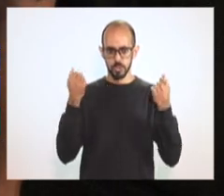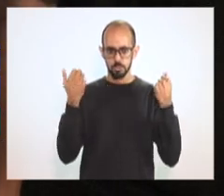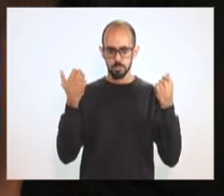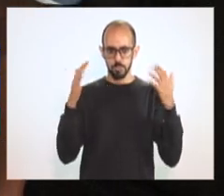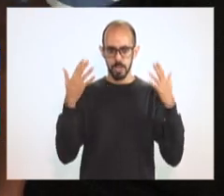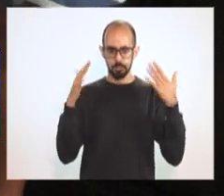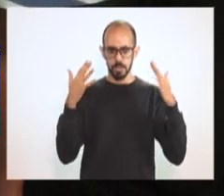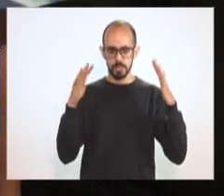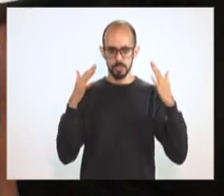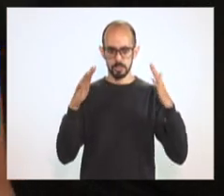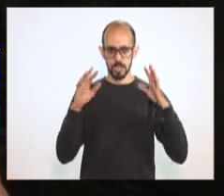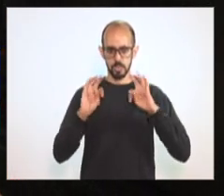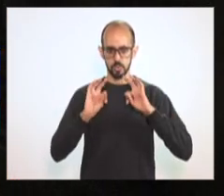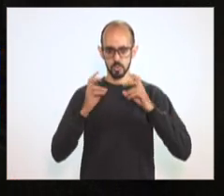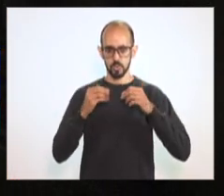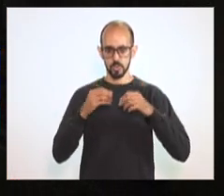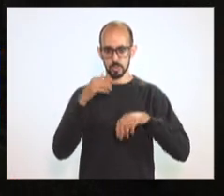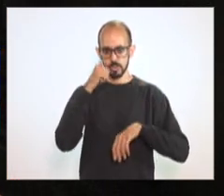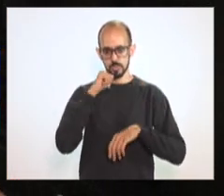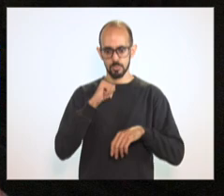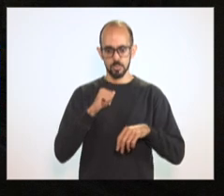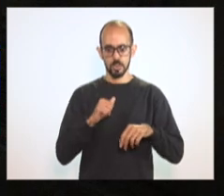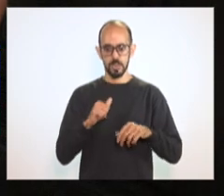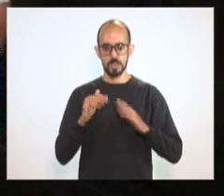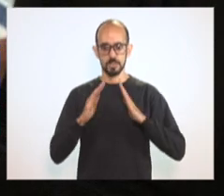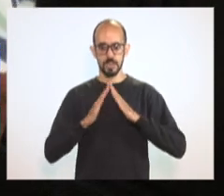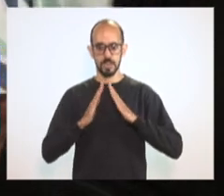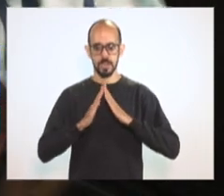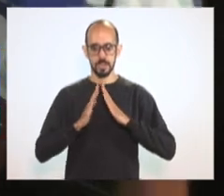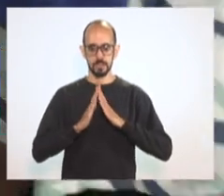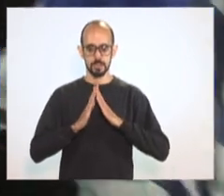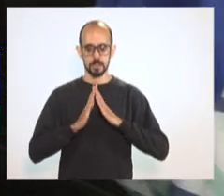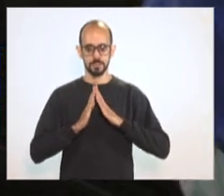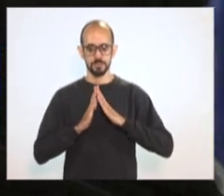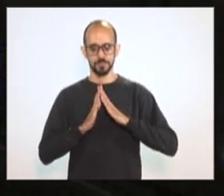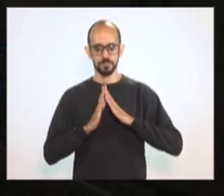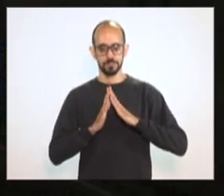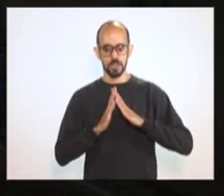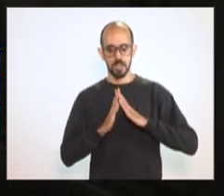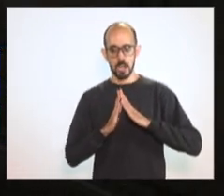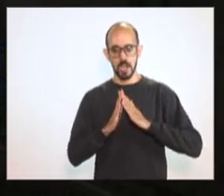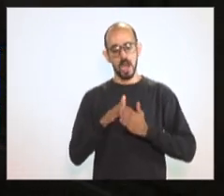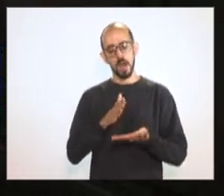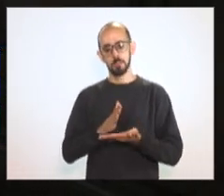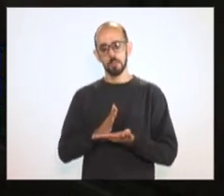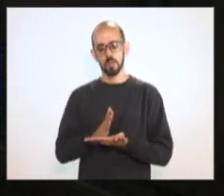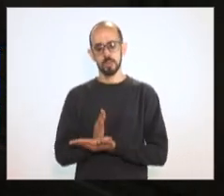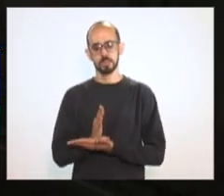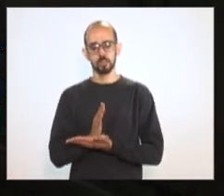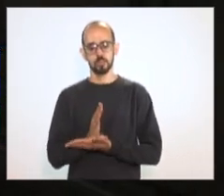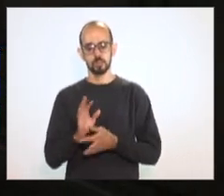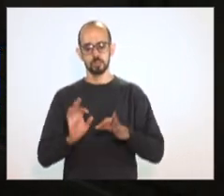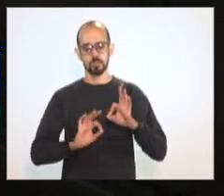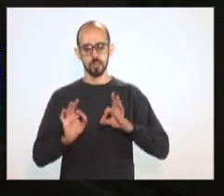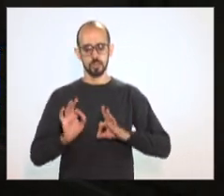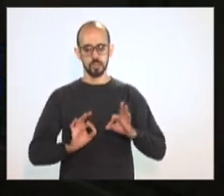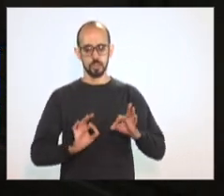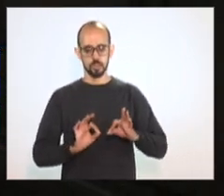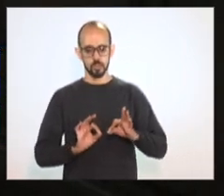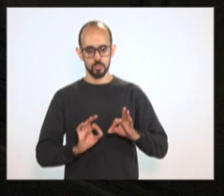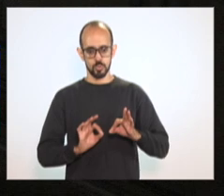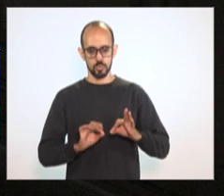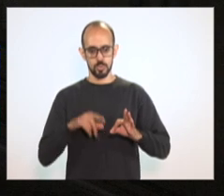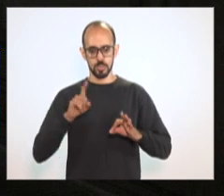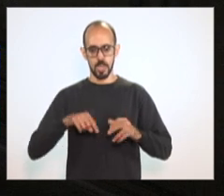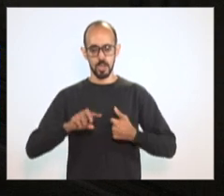todas as mulheres aqui dessa casa pela aprovação desse projeto ele foi